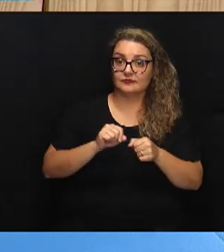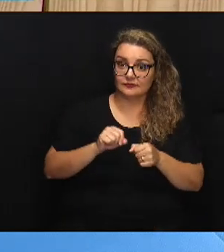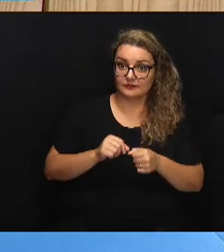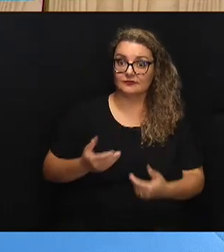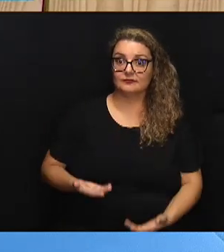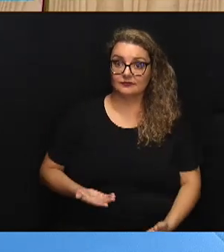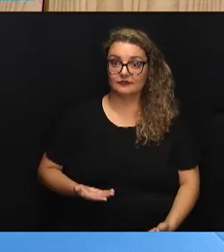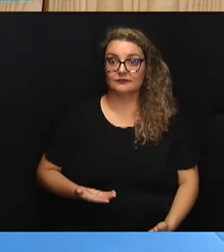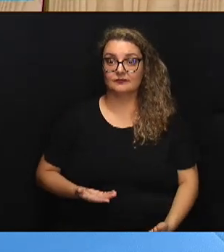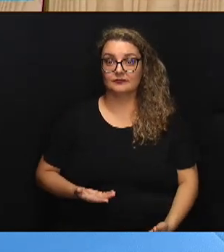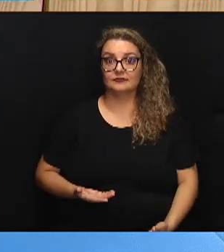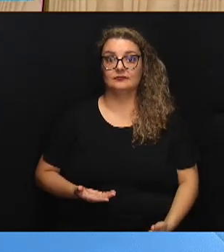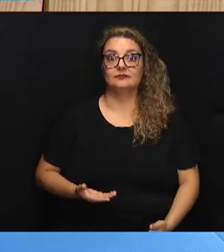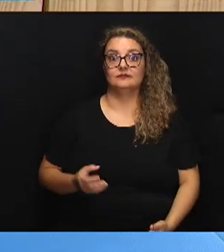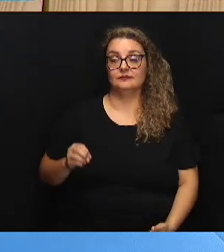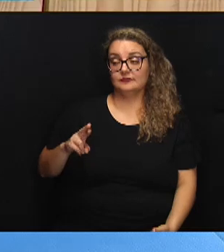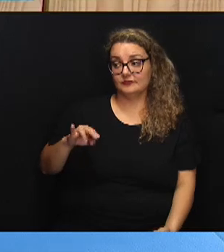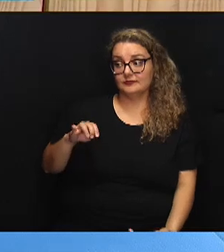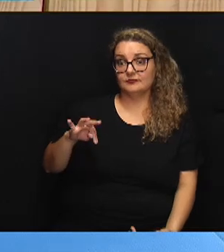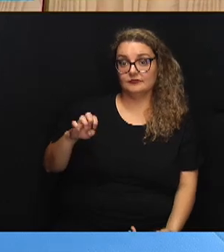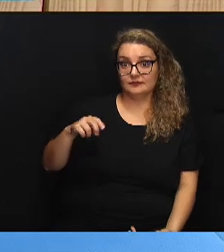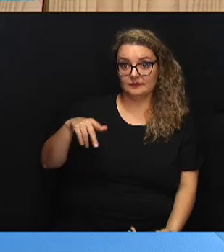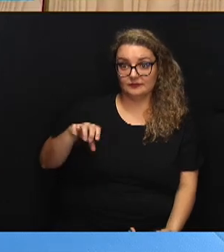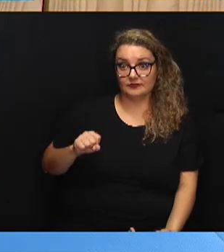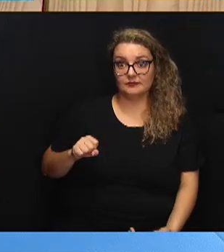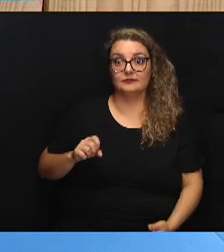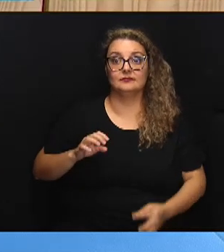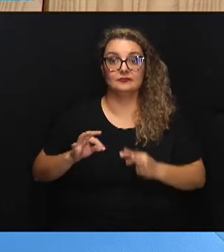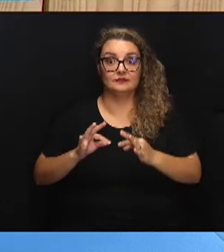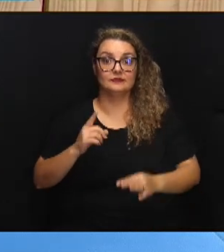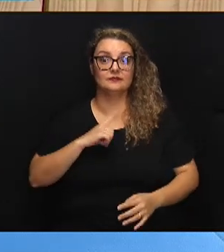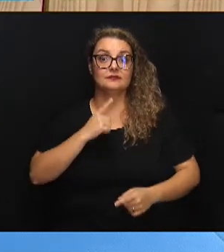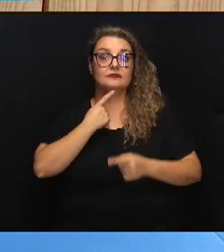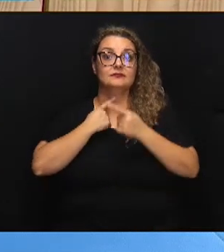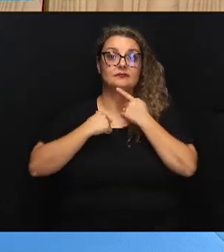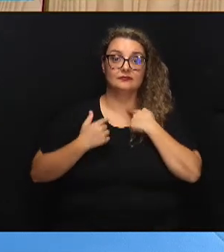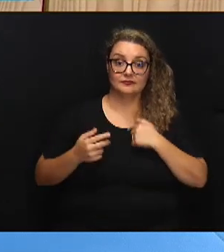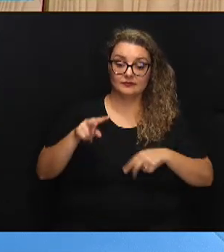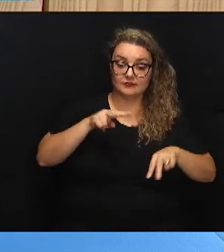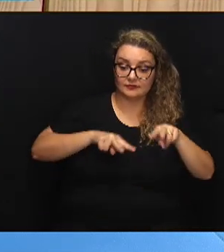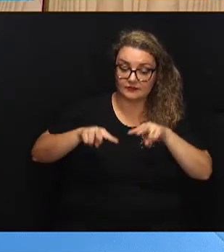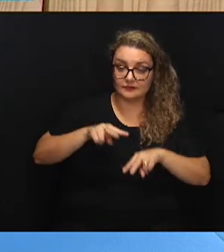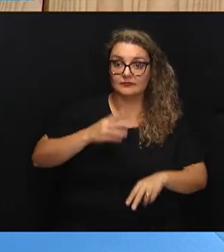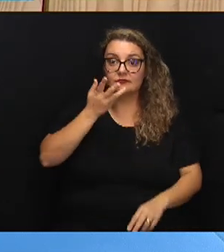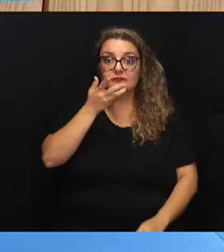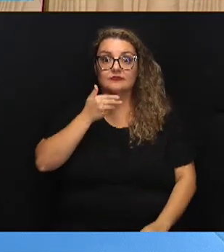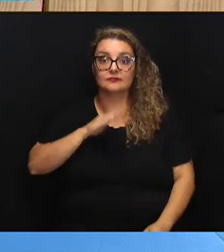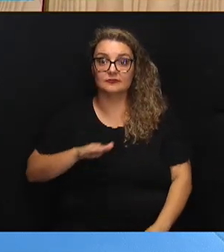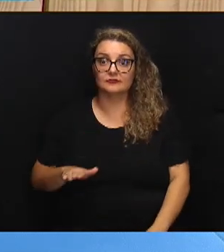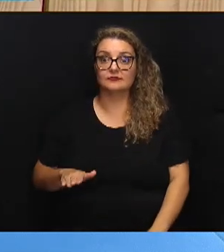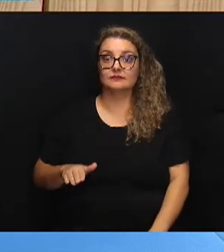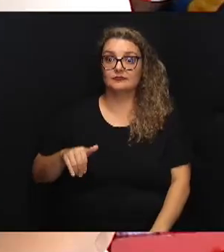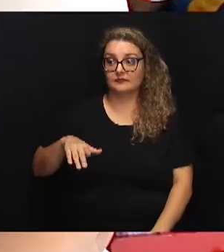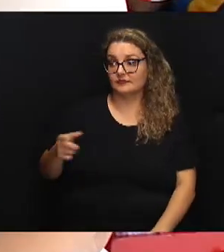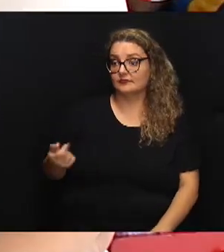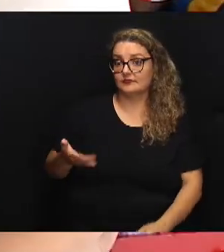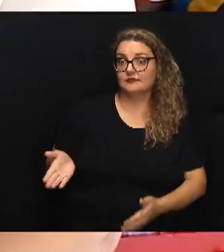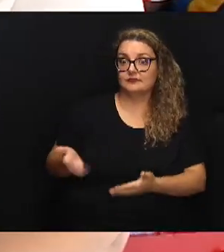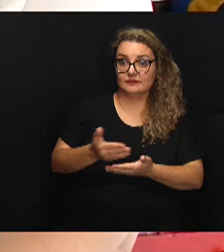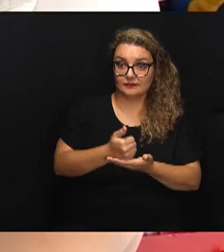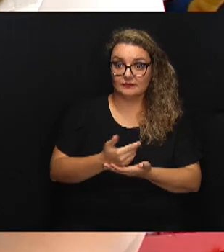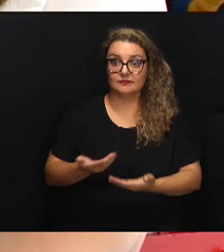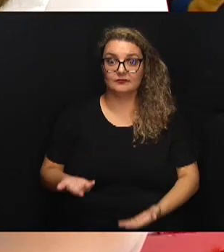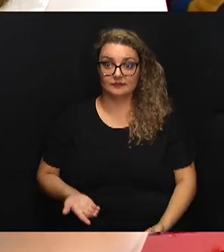com orientações técnicas, existe também o desejo de olhar para essa criança para além do acolhimento,